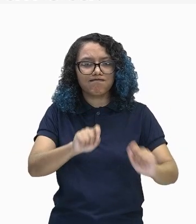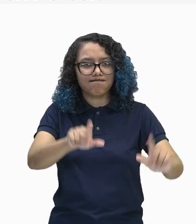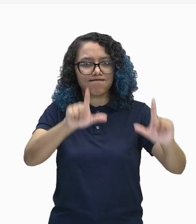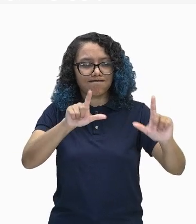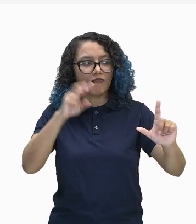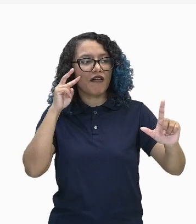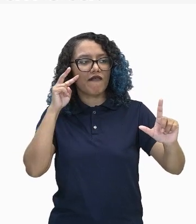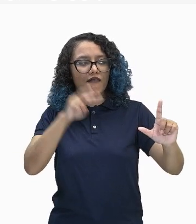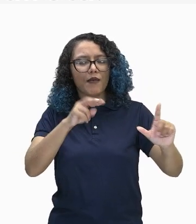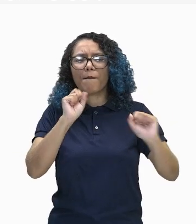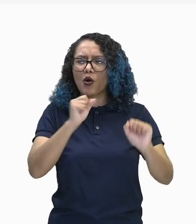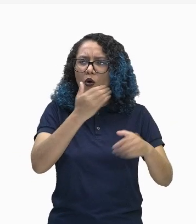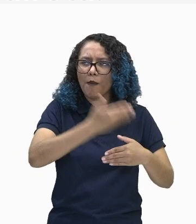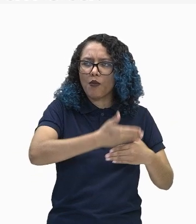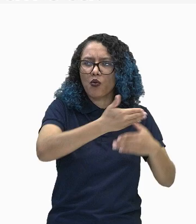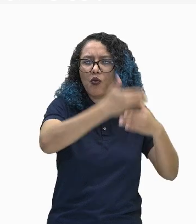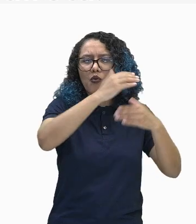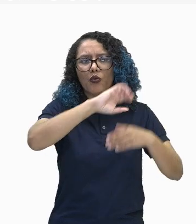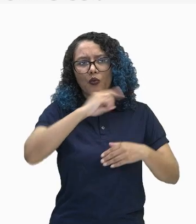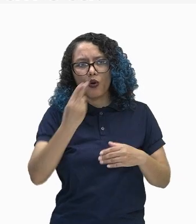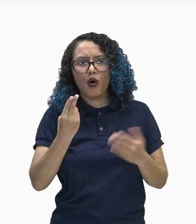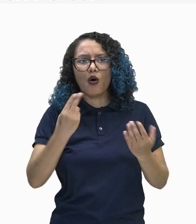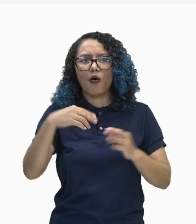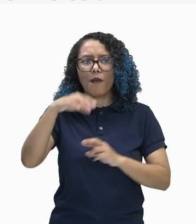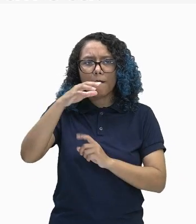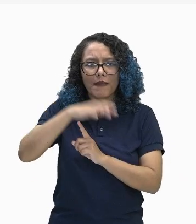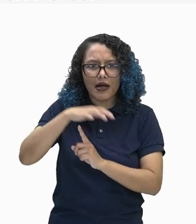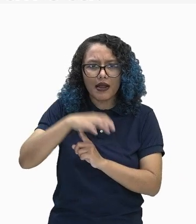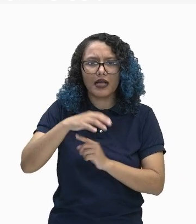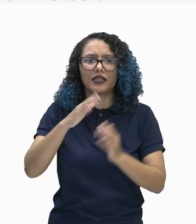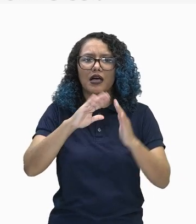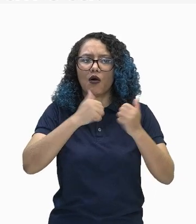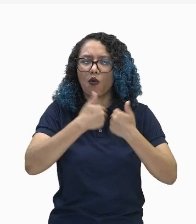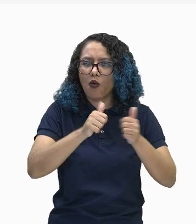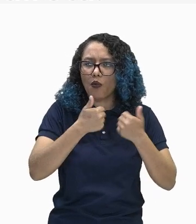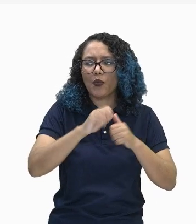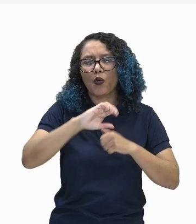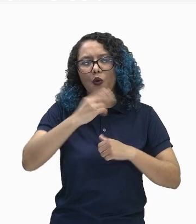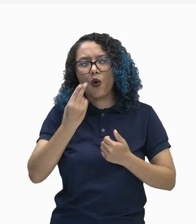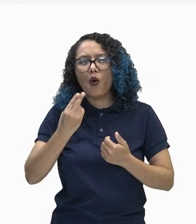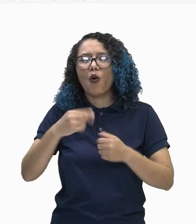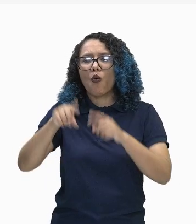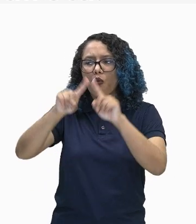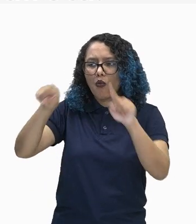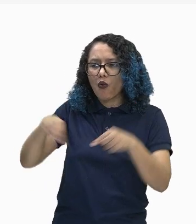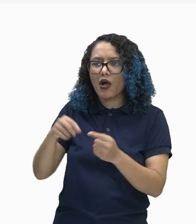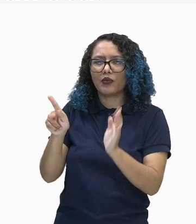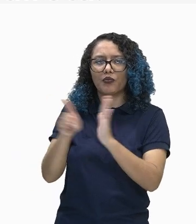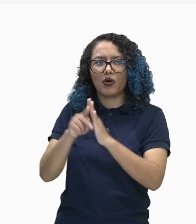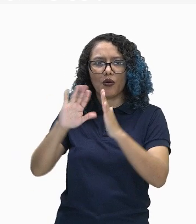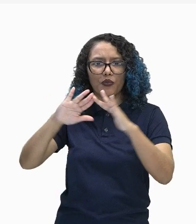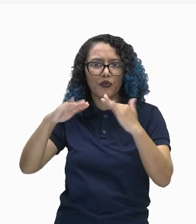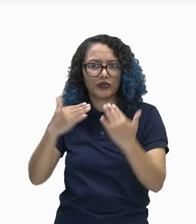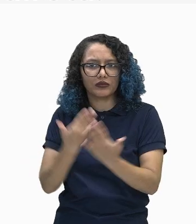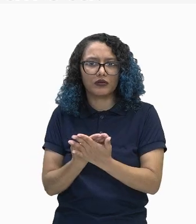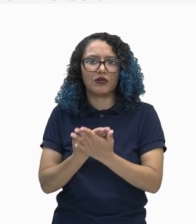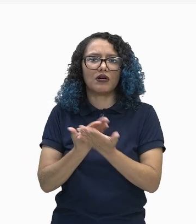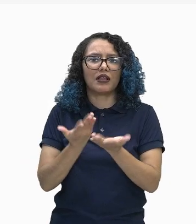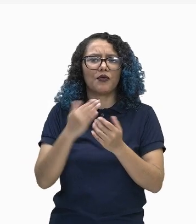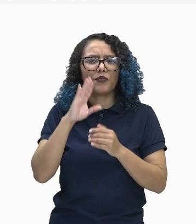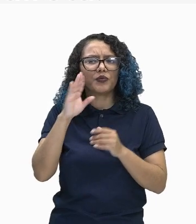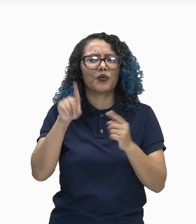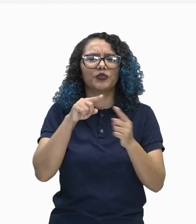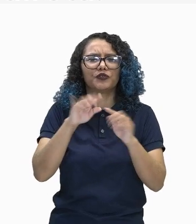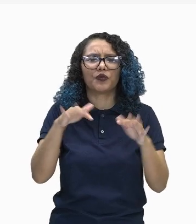um muro, no ponto de ônibus ou no mural da escola. O principal objetivo dele é chamar a atenção de quem passa e transmitir